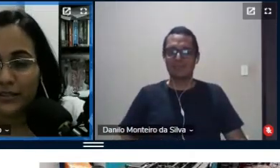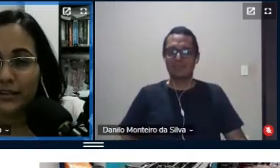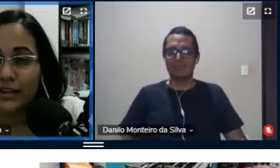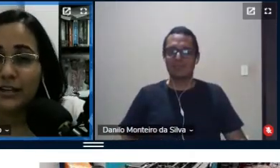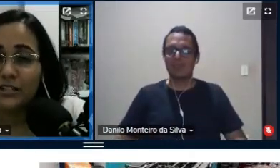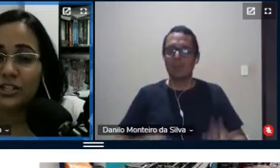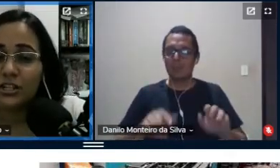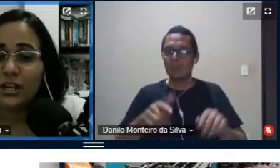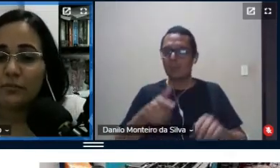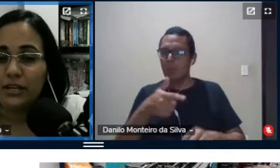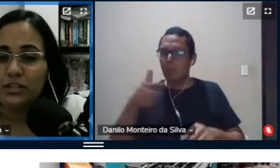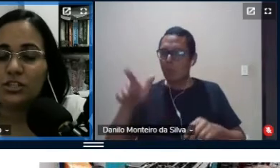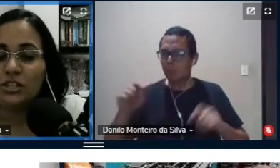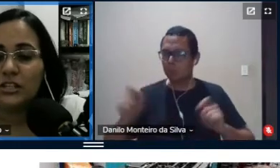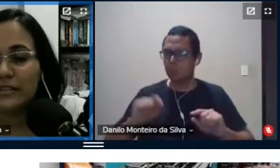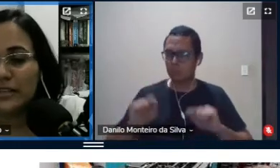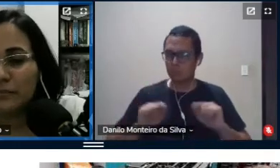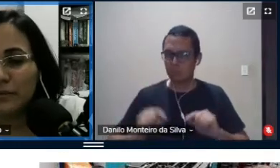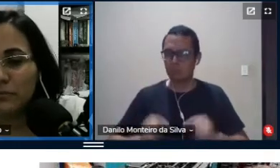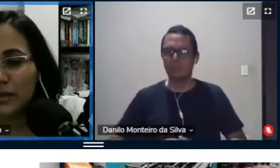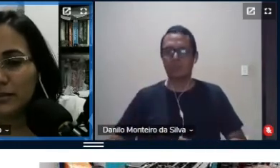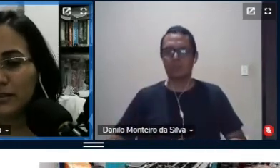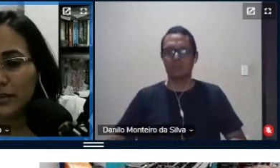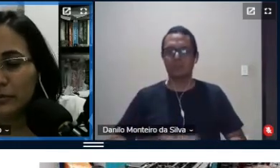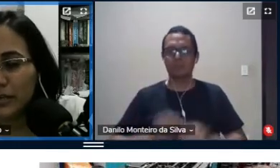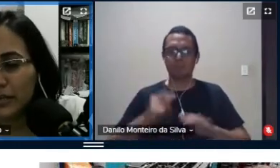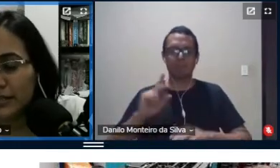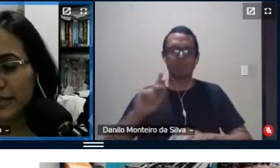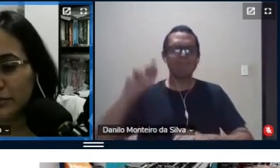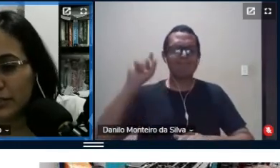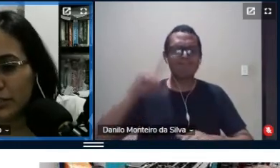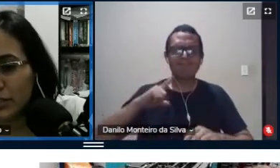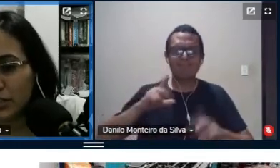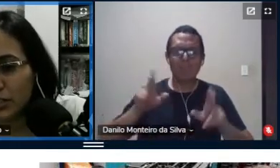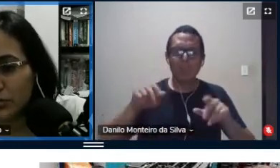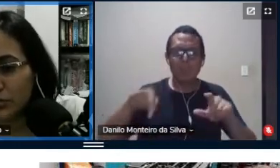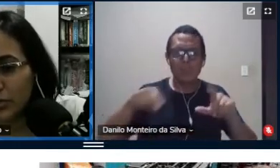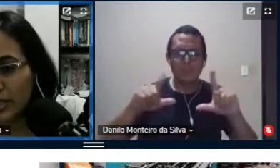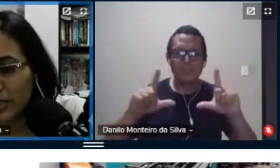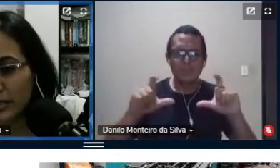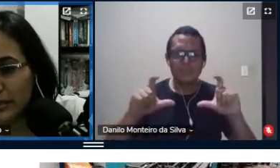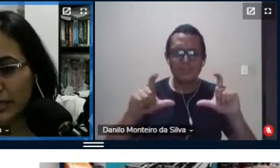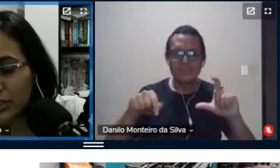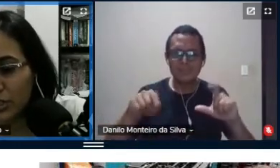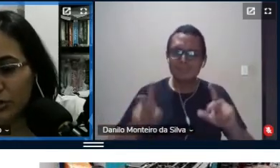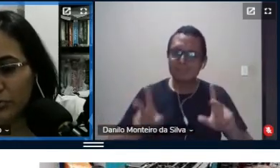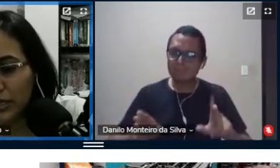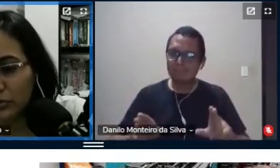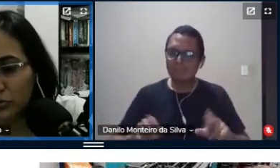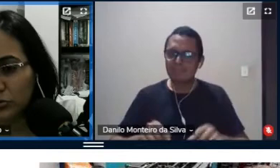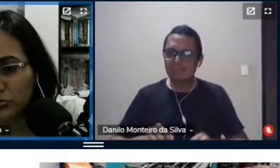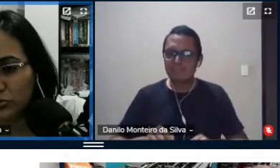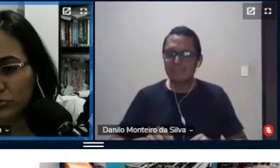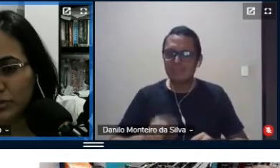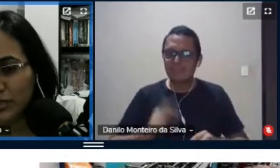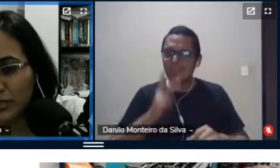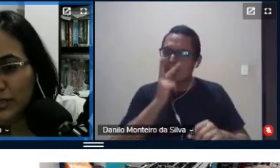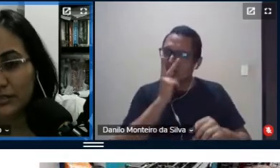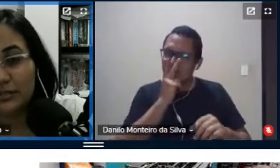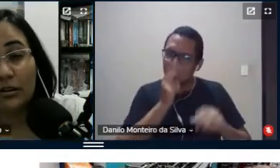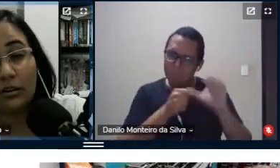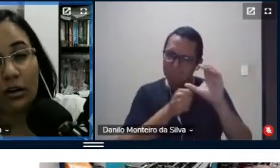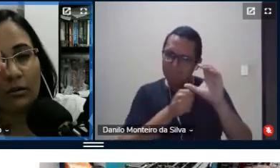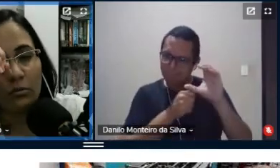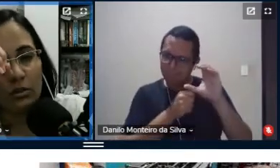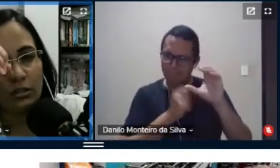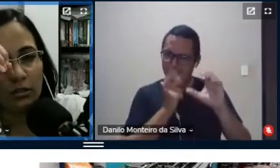isso, antigamente tinha esse equipamento aqui que era bem engraçado, tá, gente? É uma lente de aumento